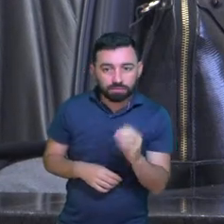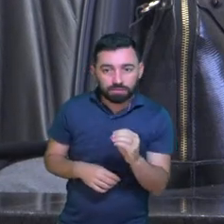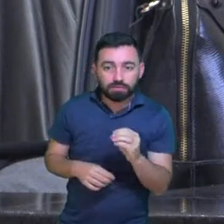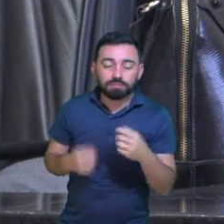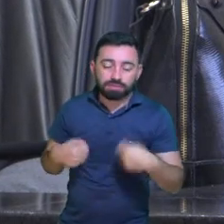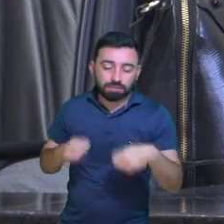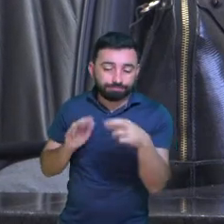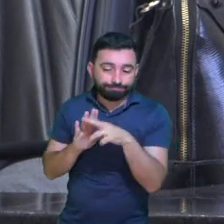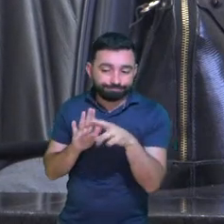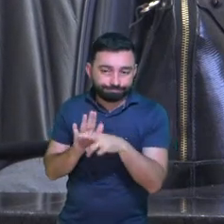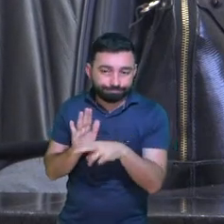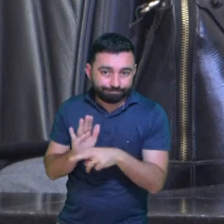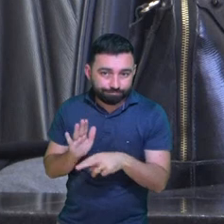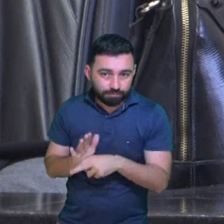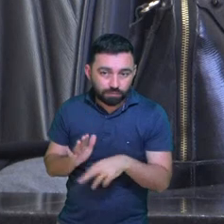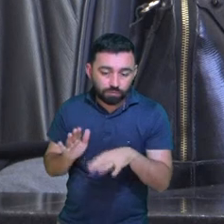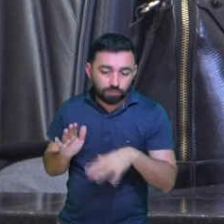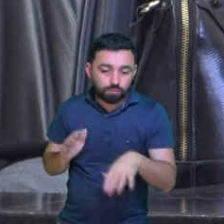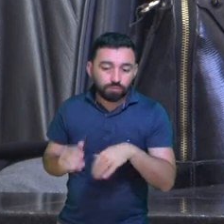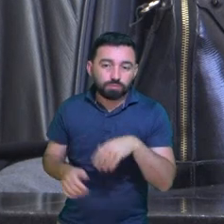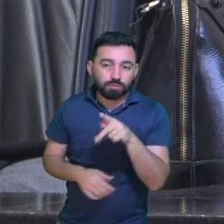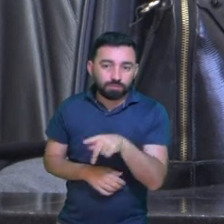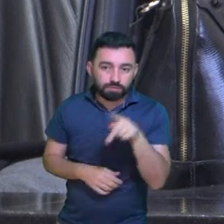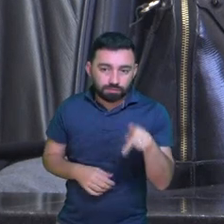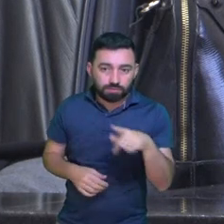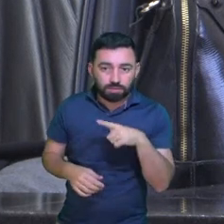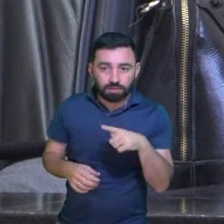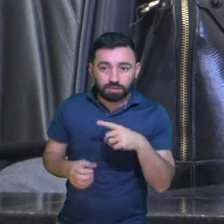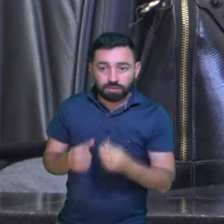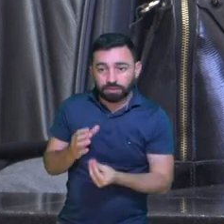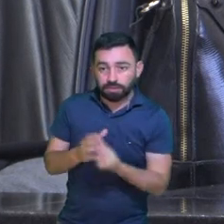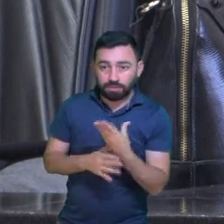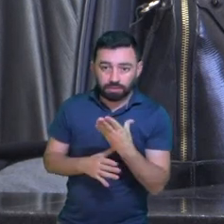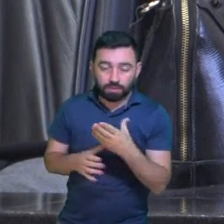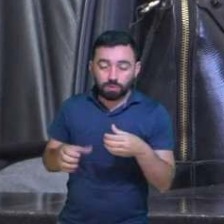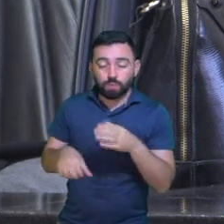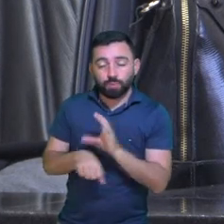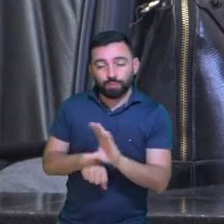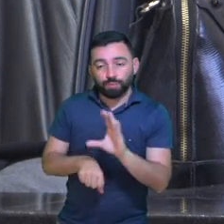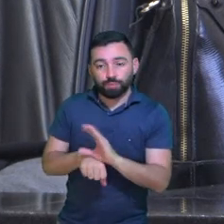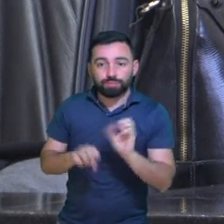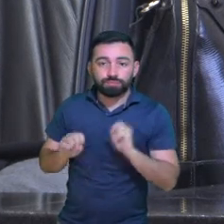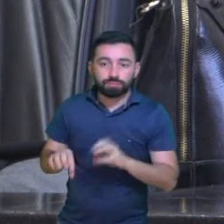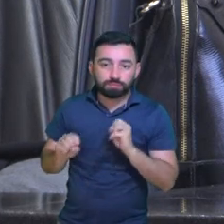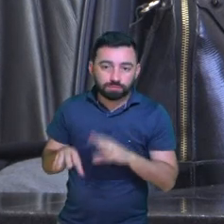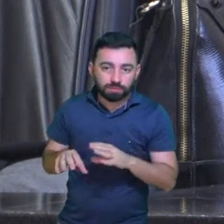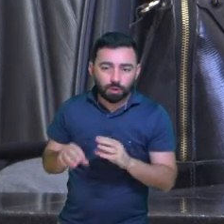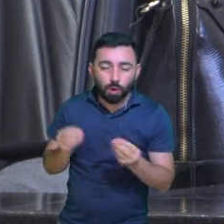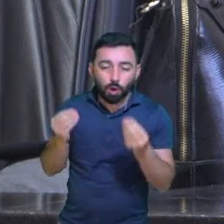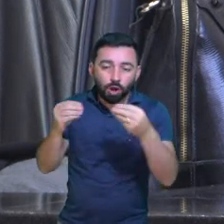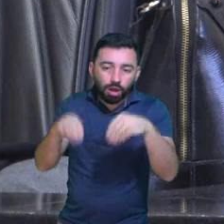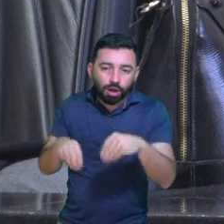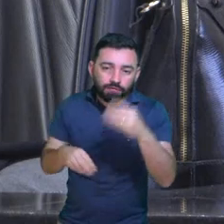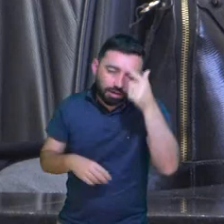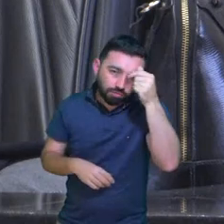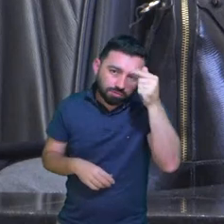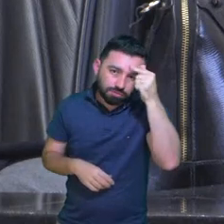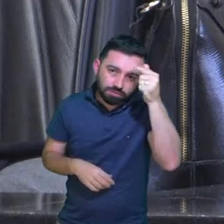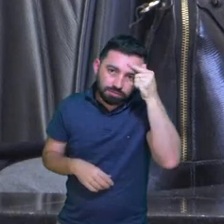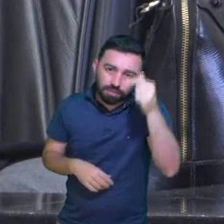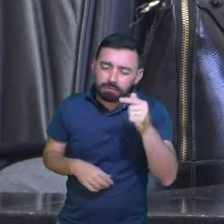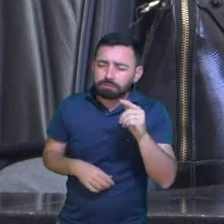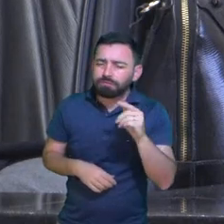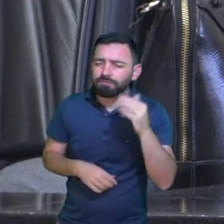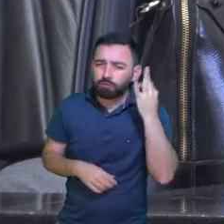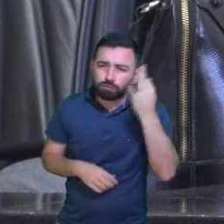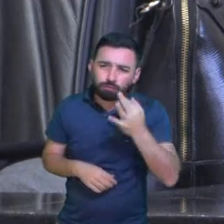e a gente então cria os cursos de licenciatura coloca esses cursos nas faculdades de Filosofia e caminhamos desse jeito um